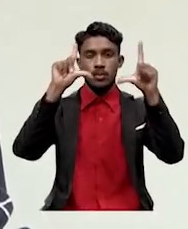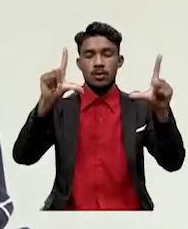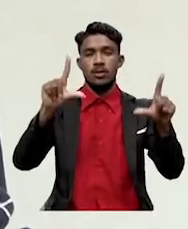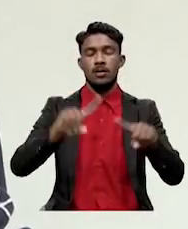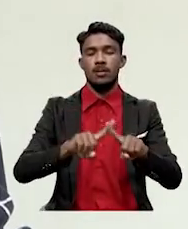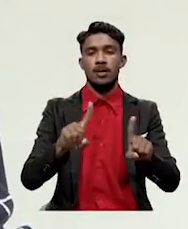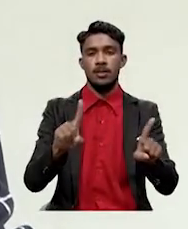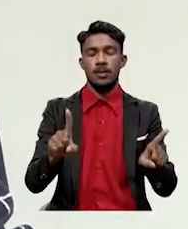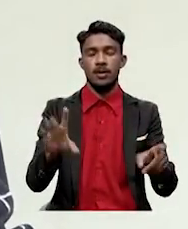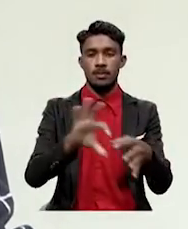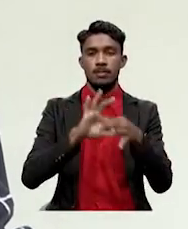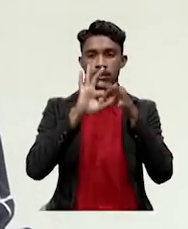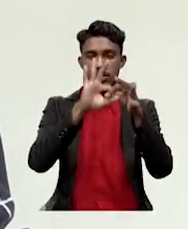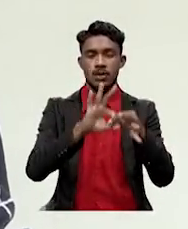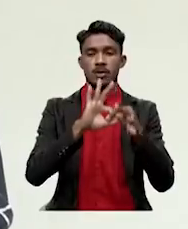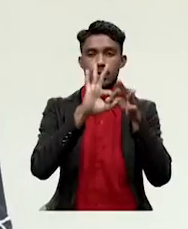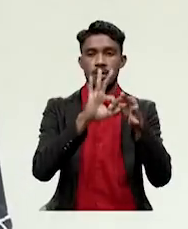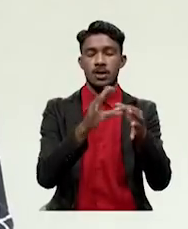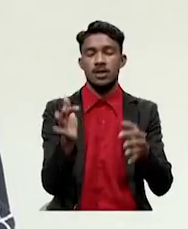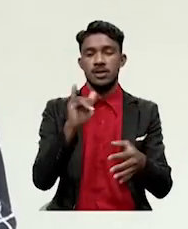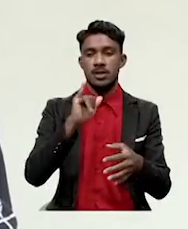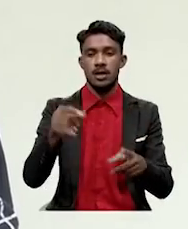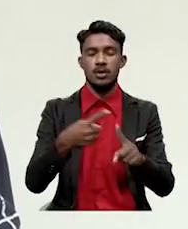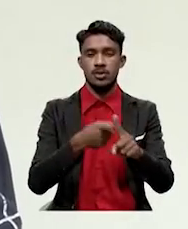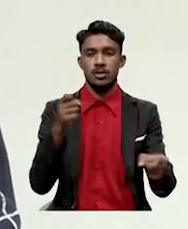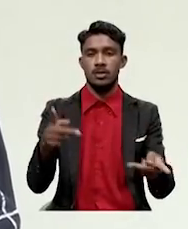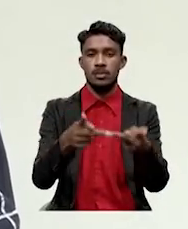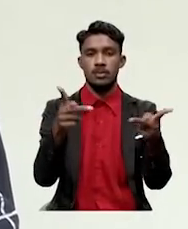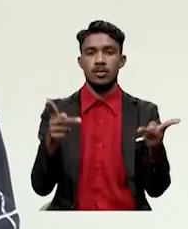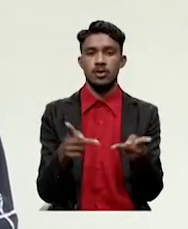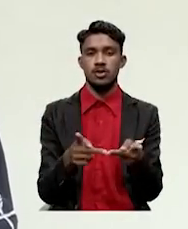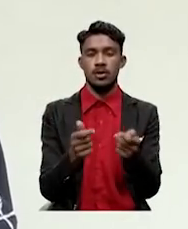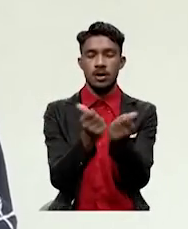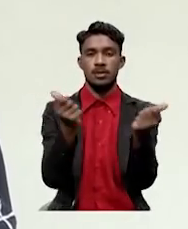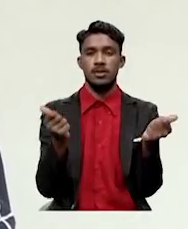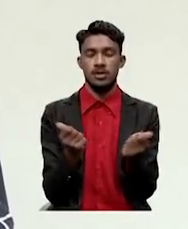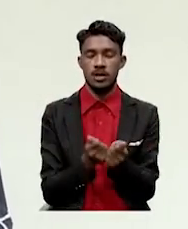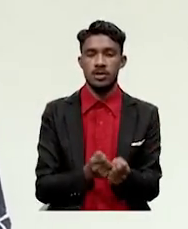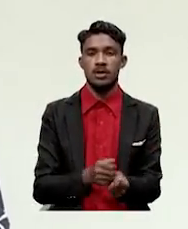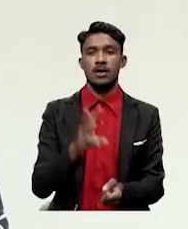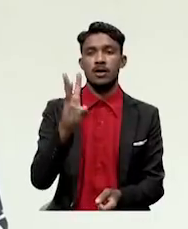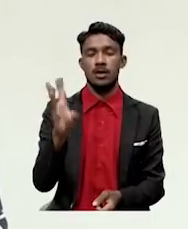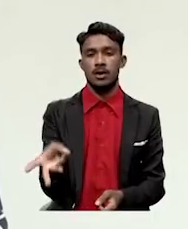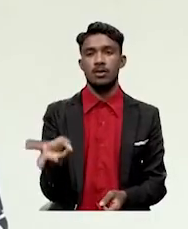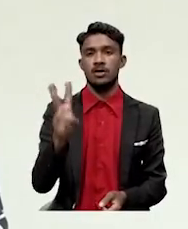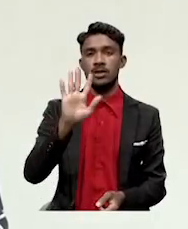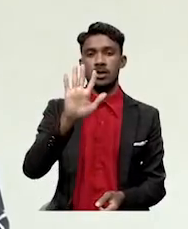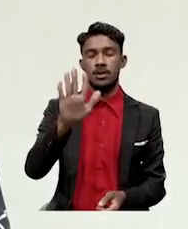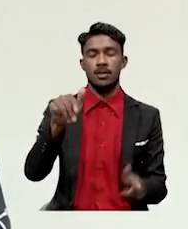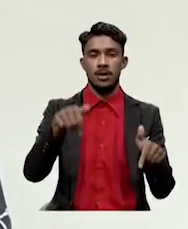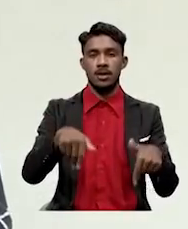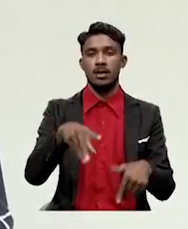mais estrutura sira Rusi posto administrativo né nulo recendima e Timor Lara